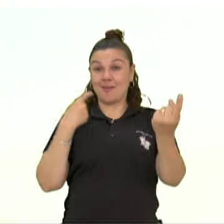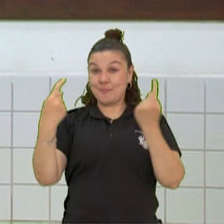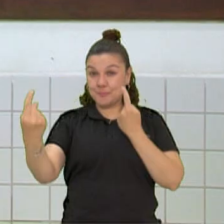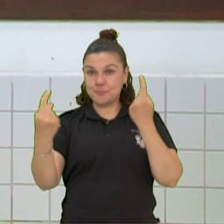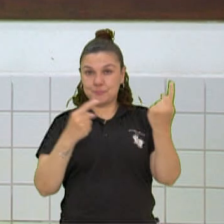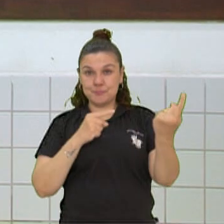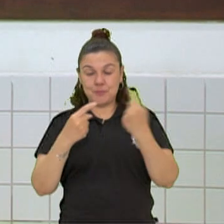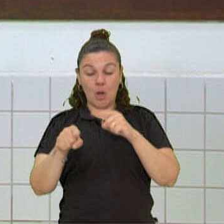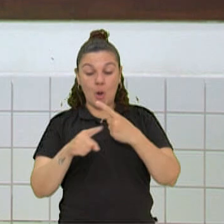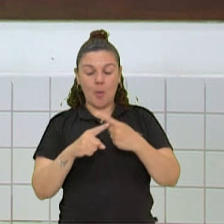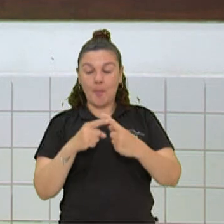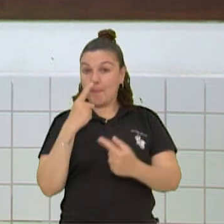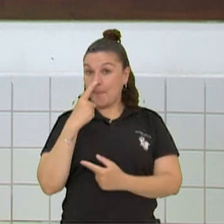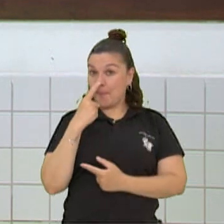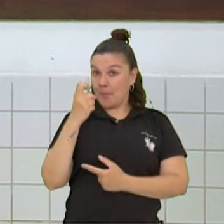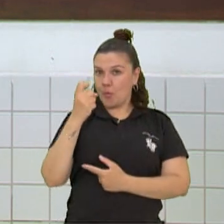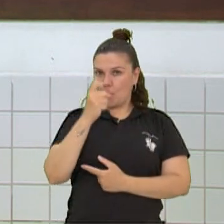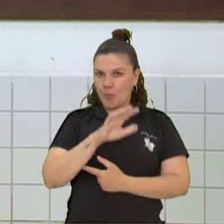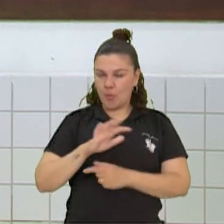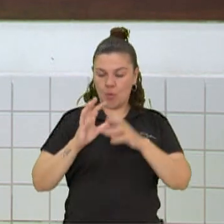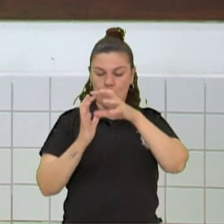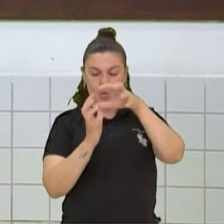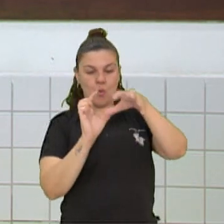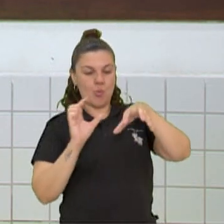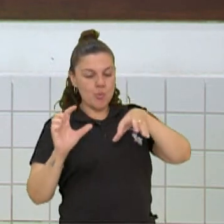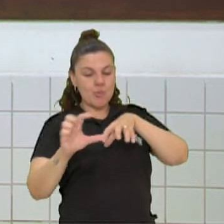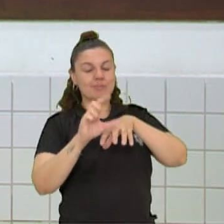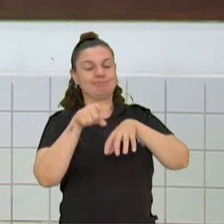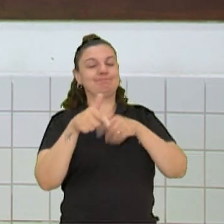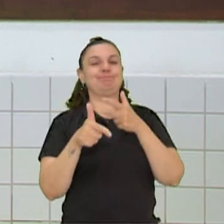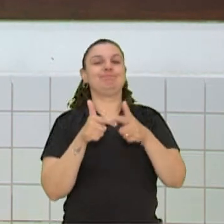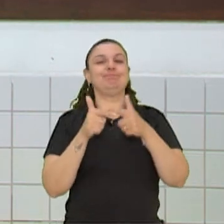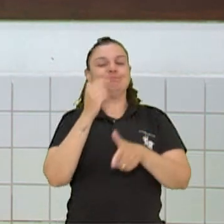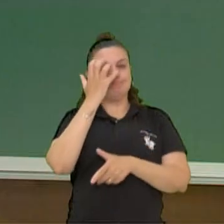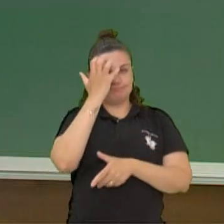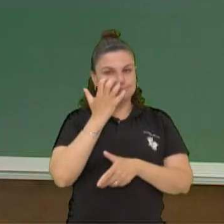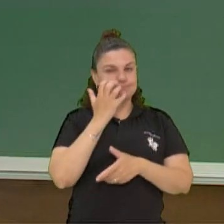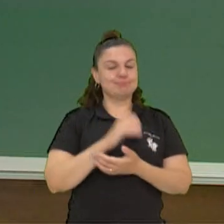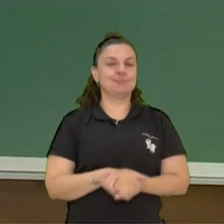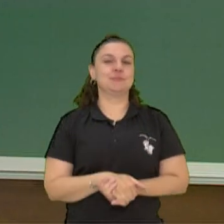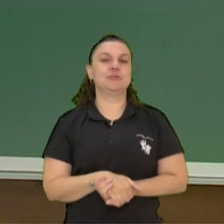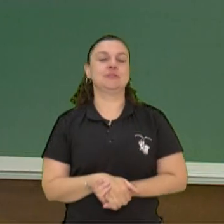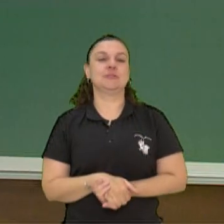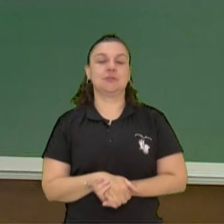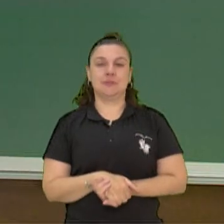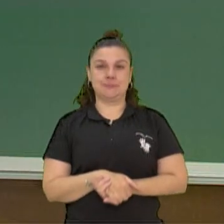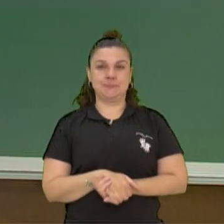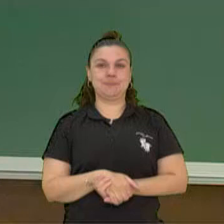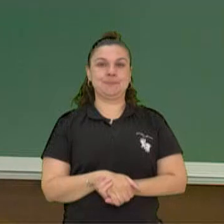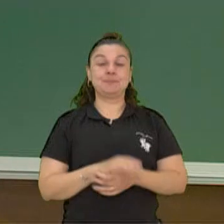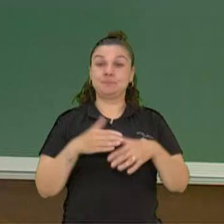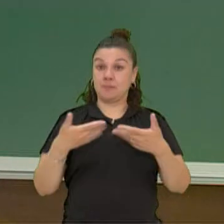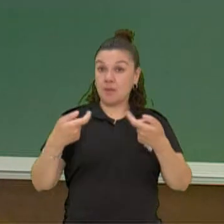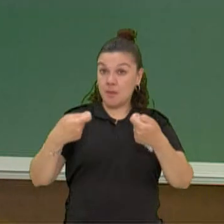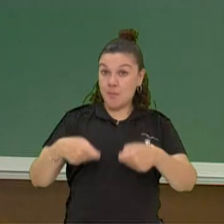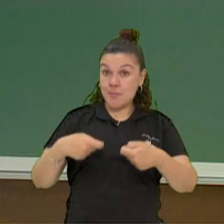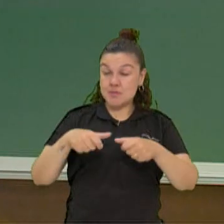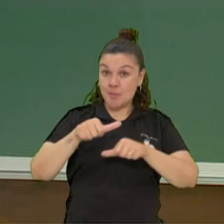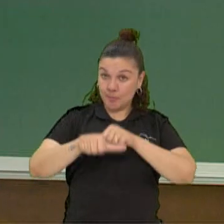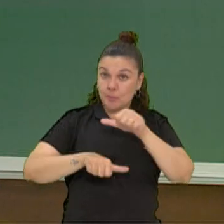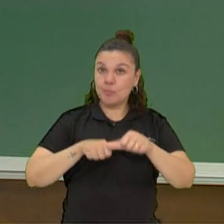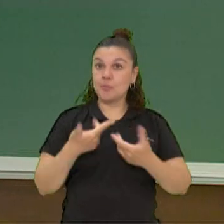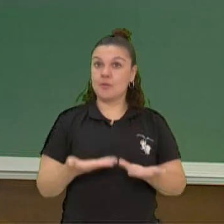poluição atmosférica nas cidades asiáticas é um dos maiores problemas urbanos e é necessário que